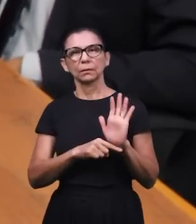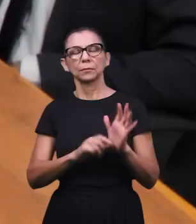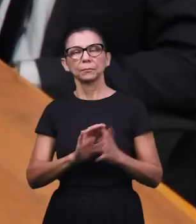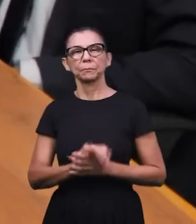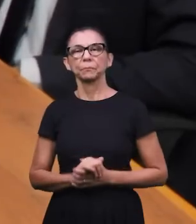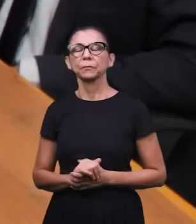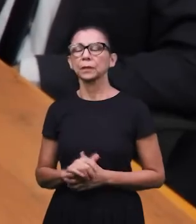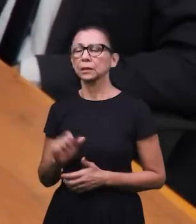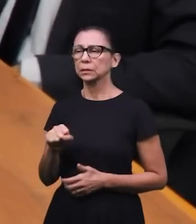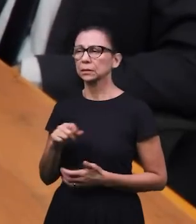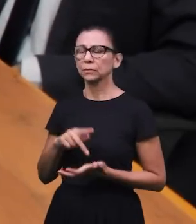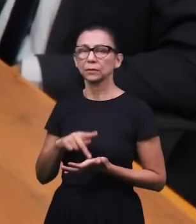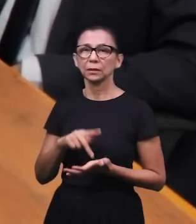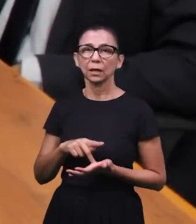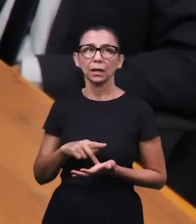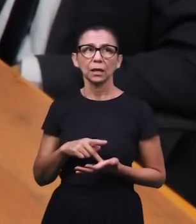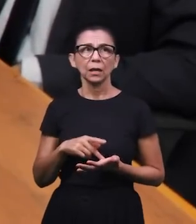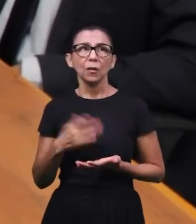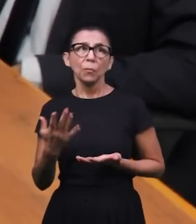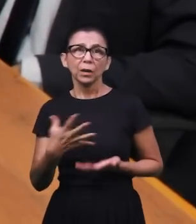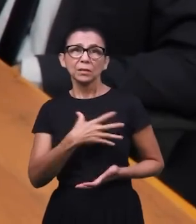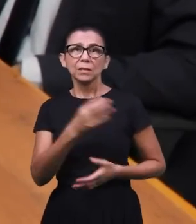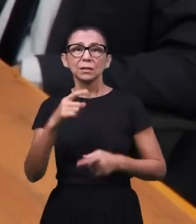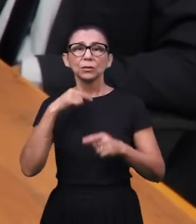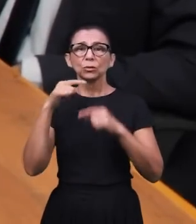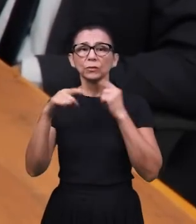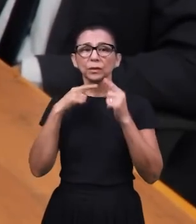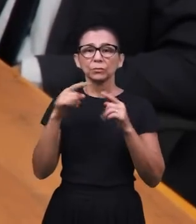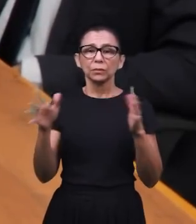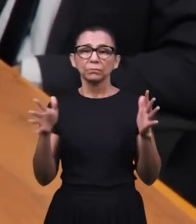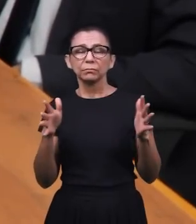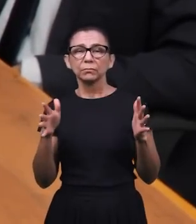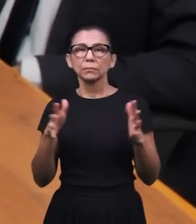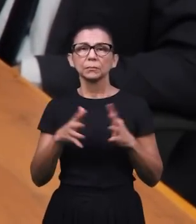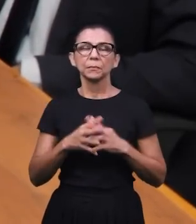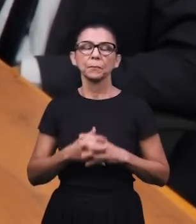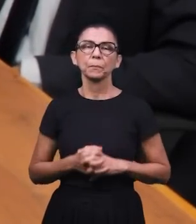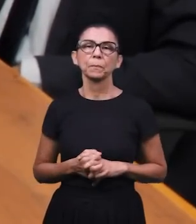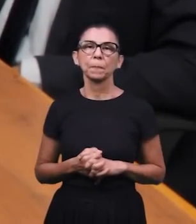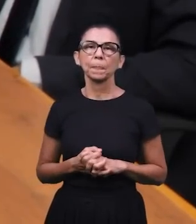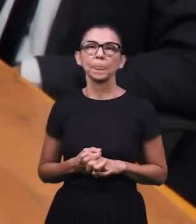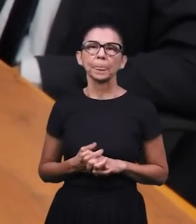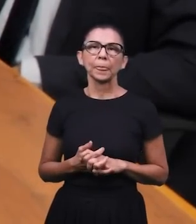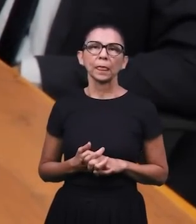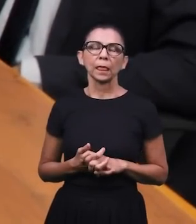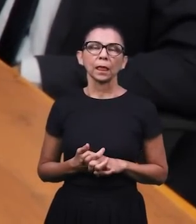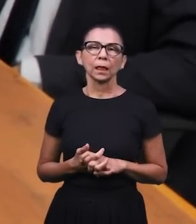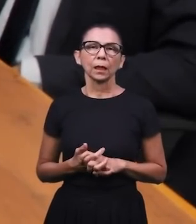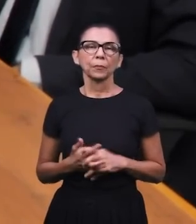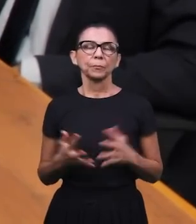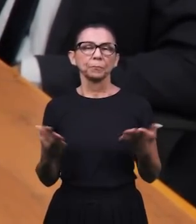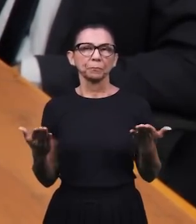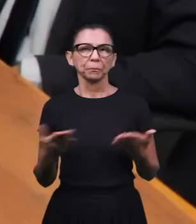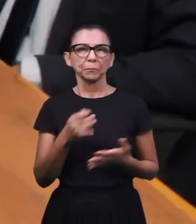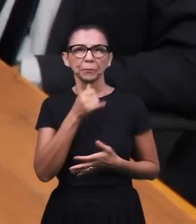que acontece muitos filhos estão perdidos. Hoje, o que acontece hoje é igual o veículo,